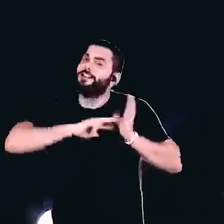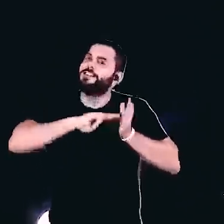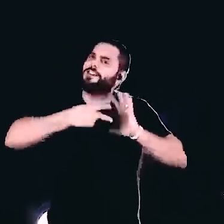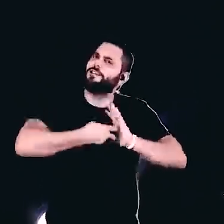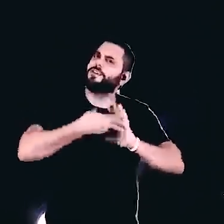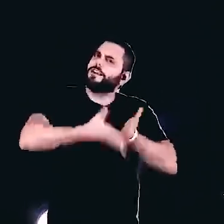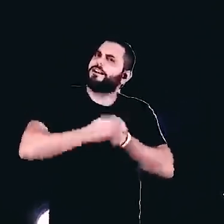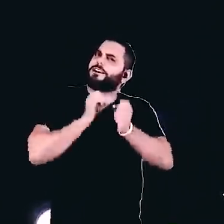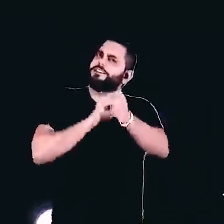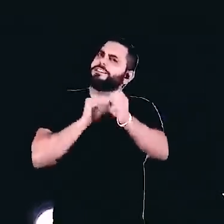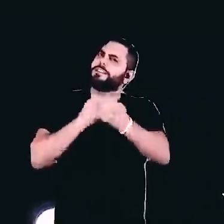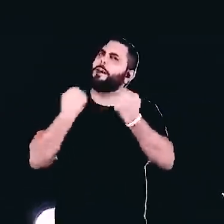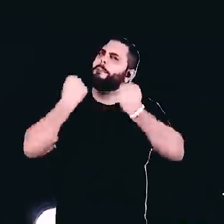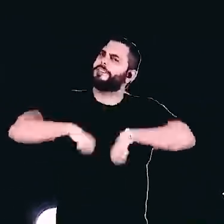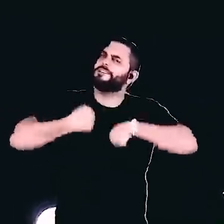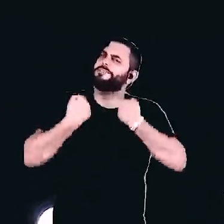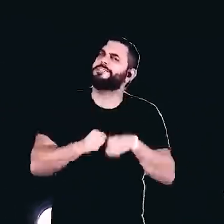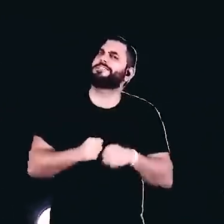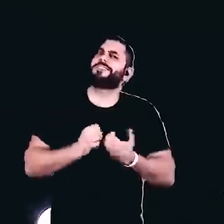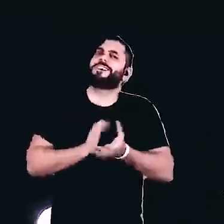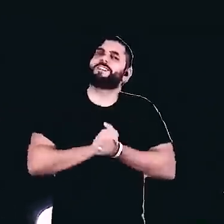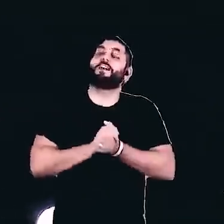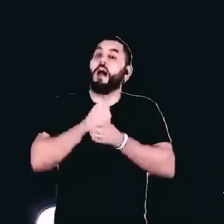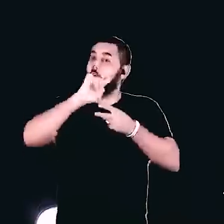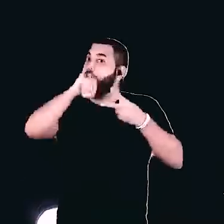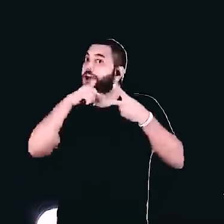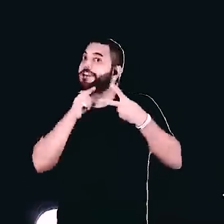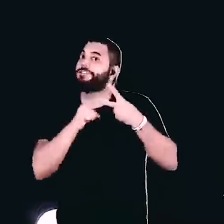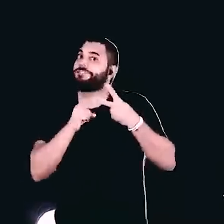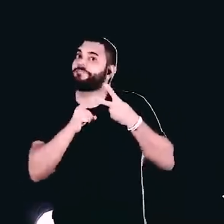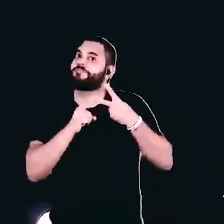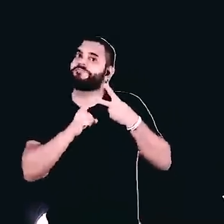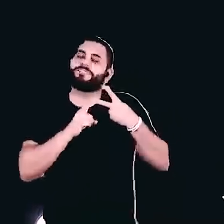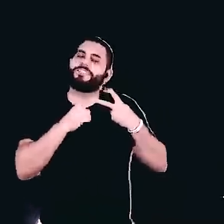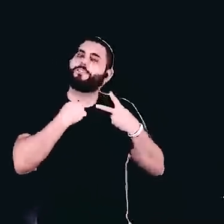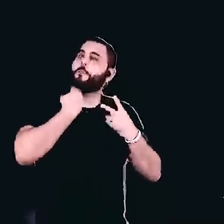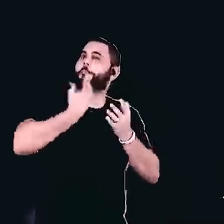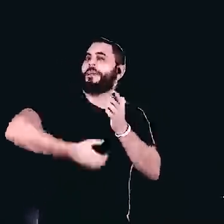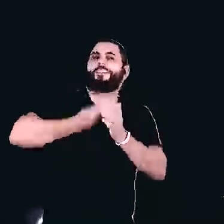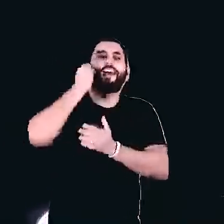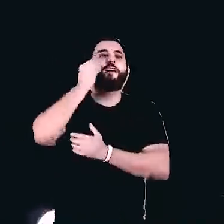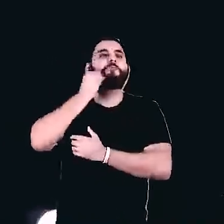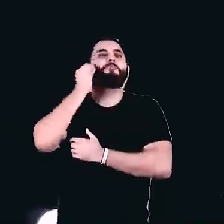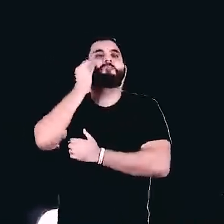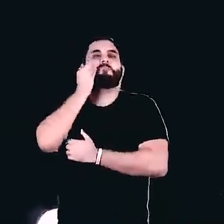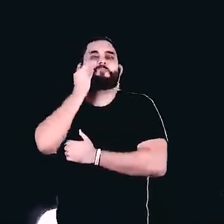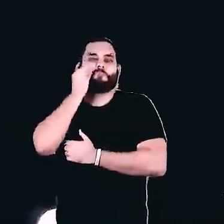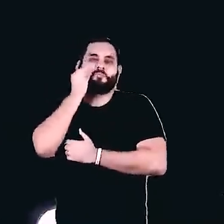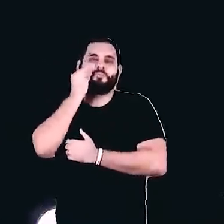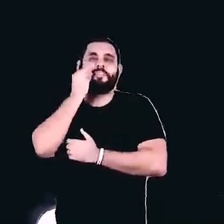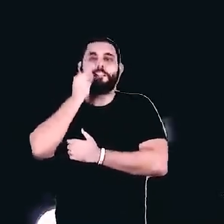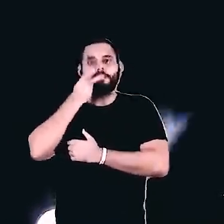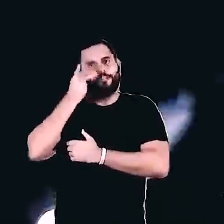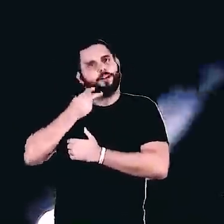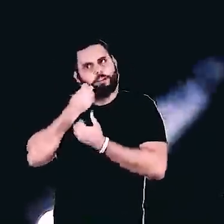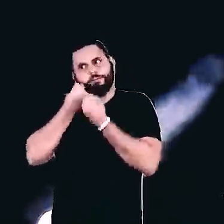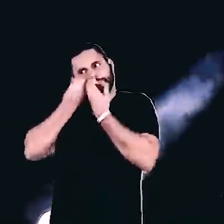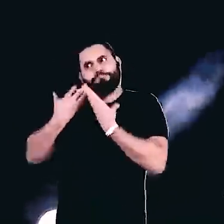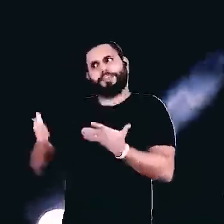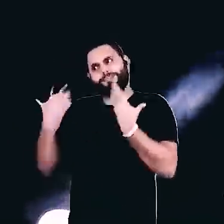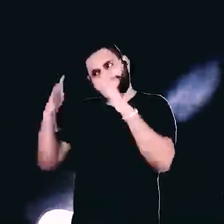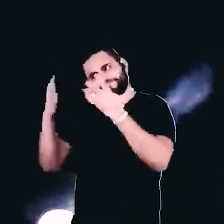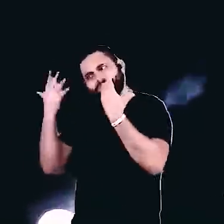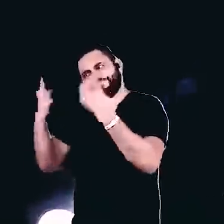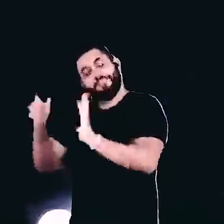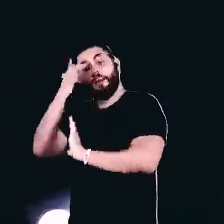primeira lição desse texto. Mas eu queria te falar de uma segunda. A gente nunca deve perder a oportunidade de elogiar sinceramente